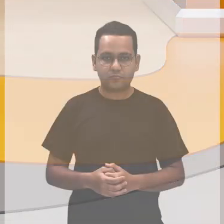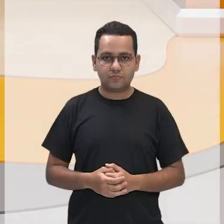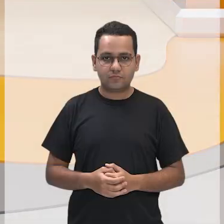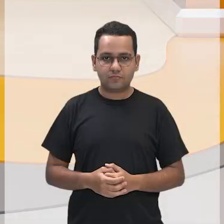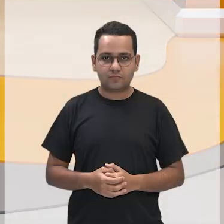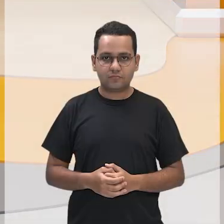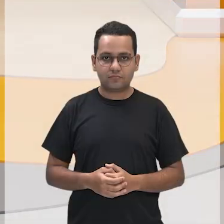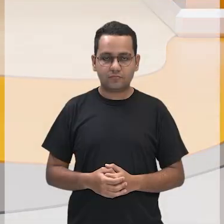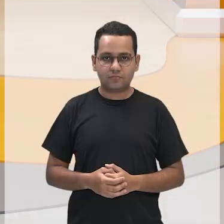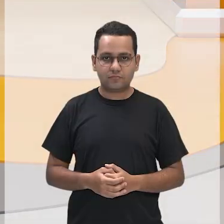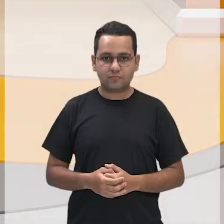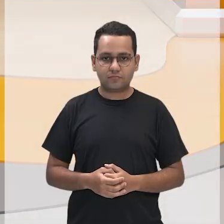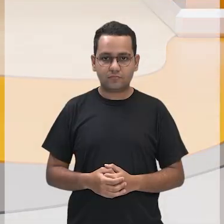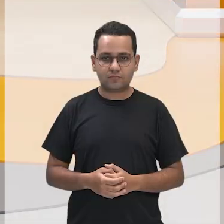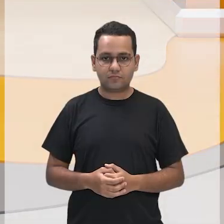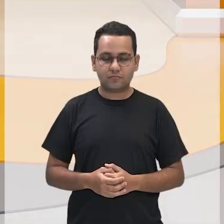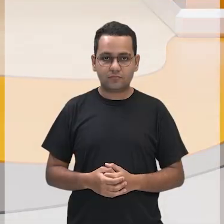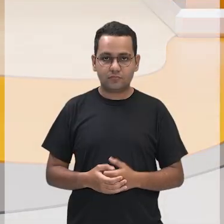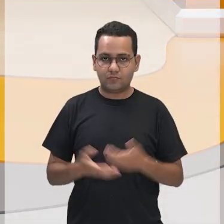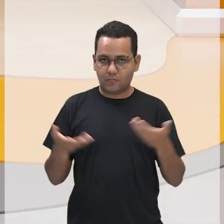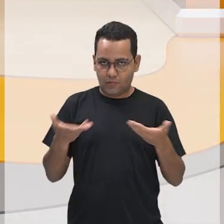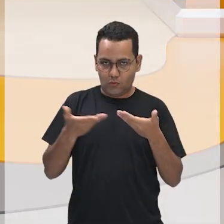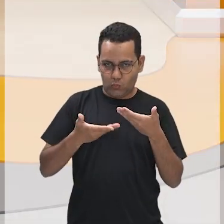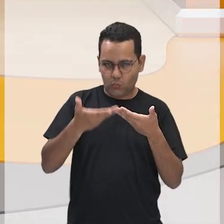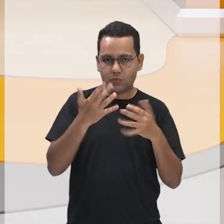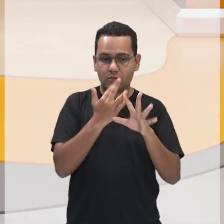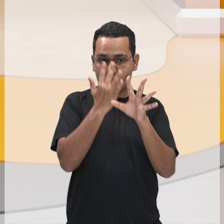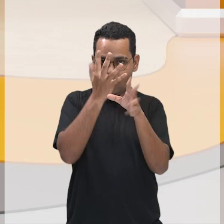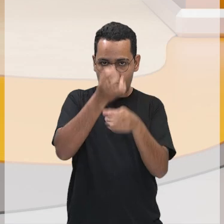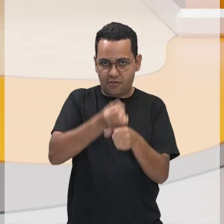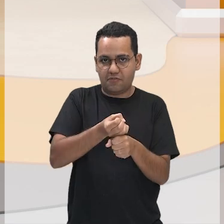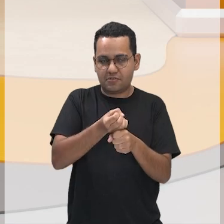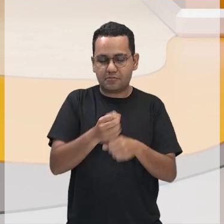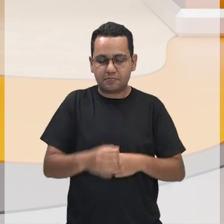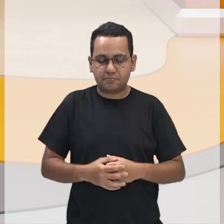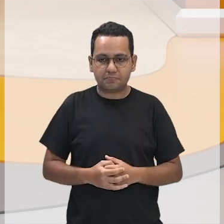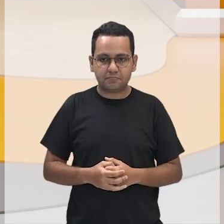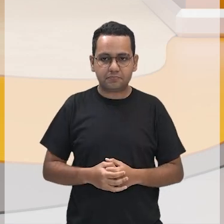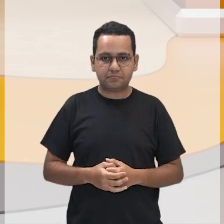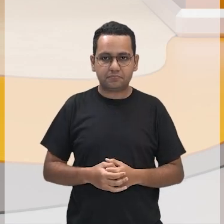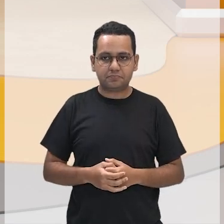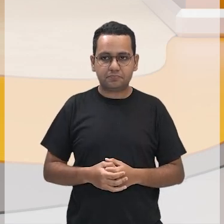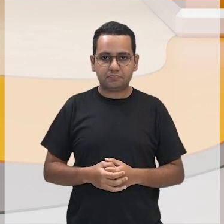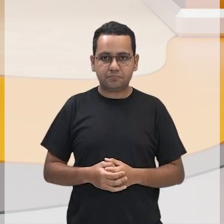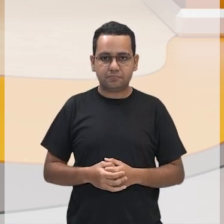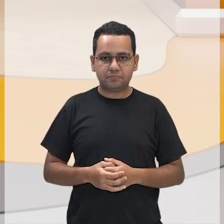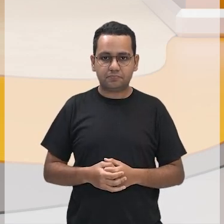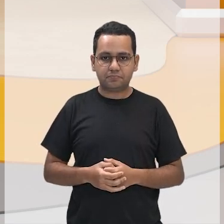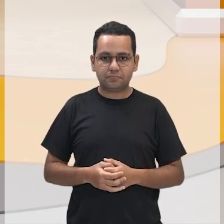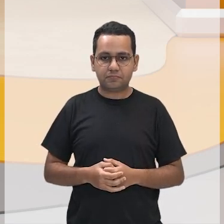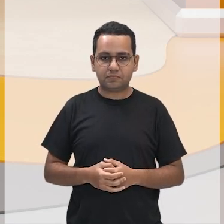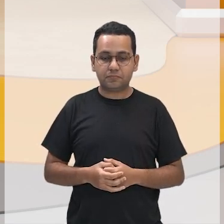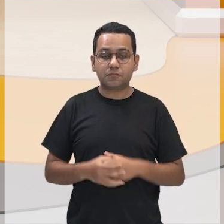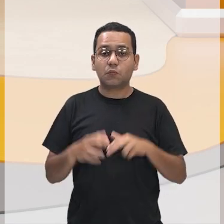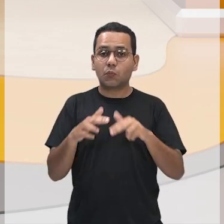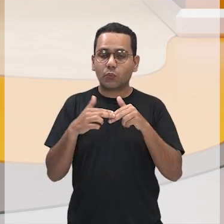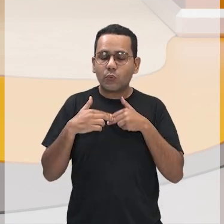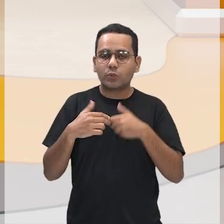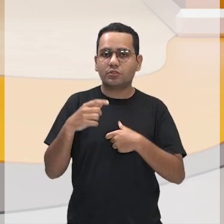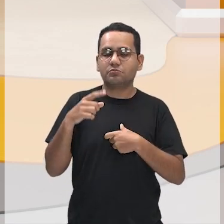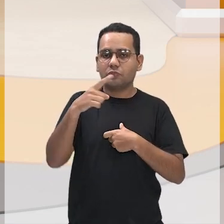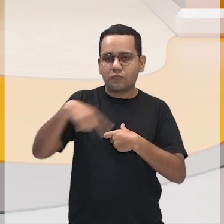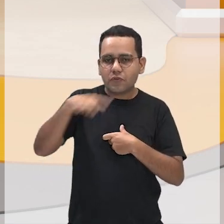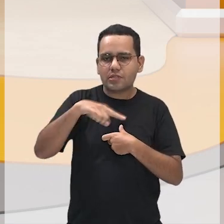Temos então a nossa revisão show de hoje. E eu te convido então a passear novamente ali